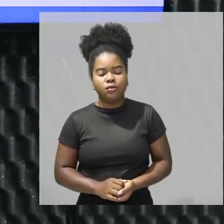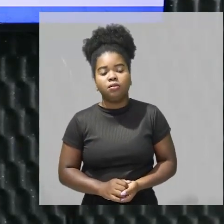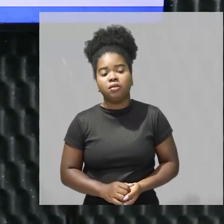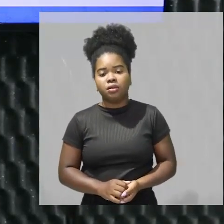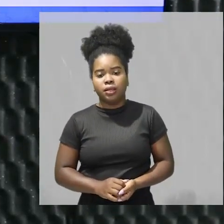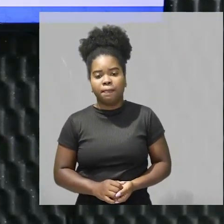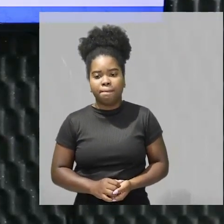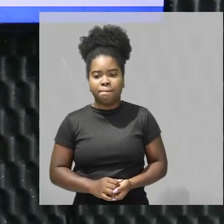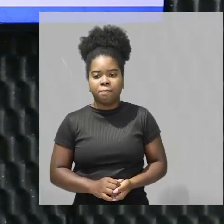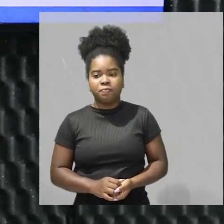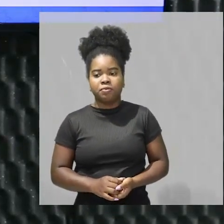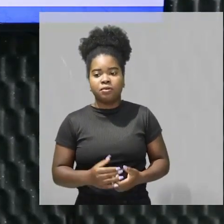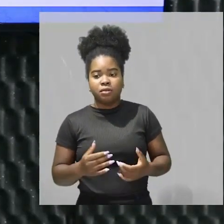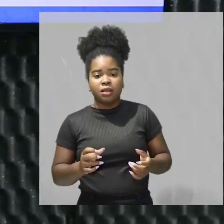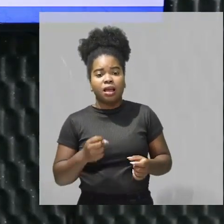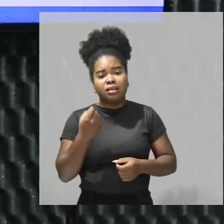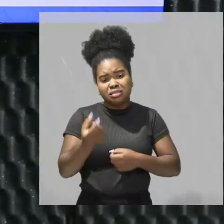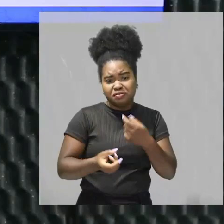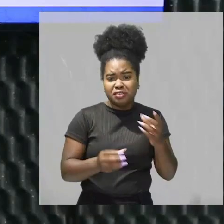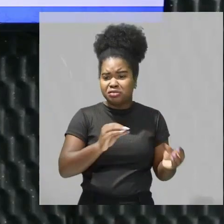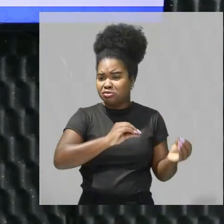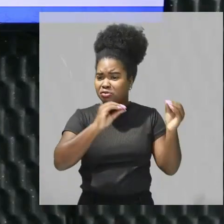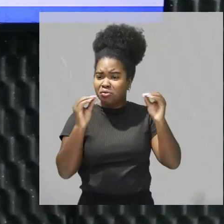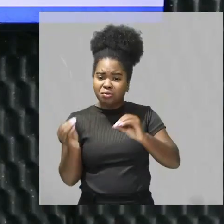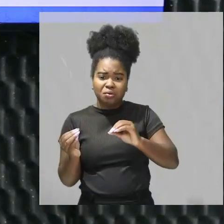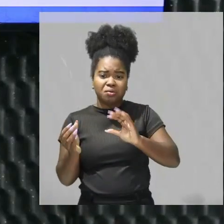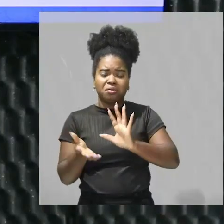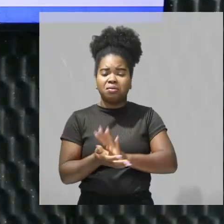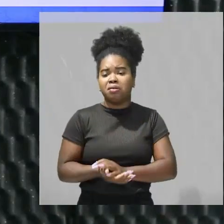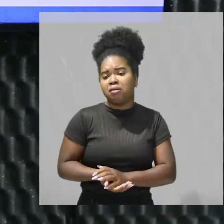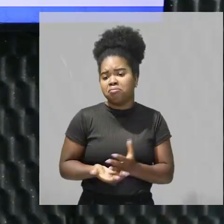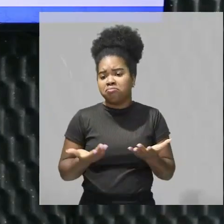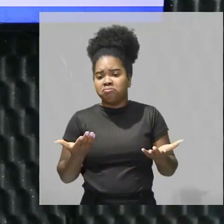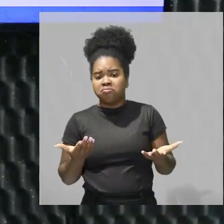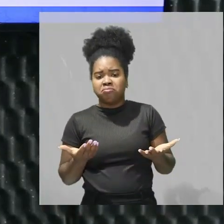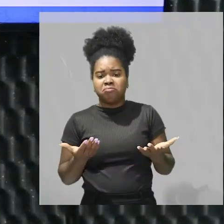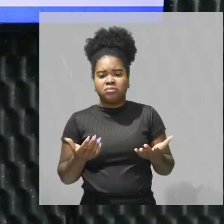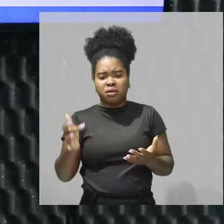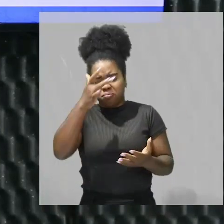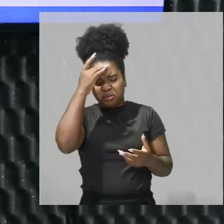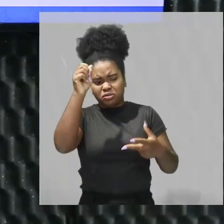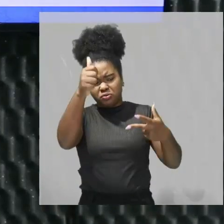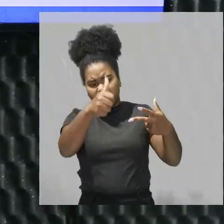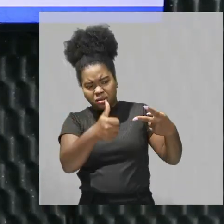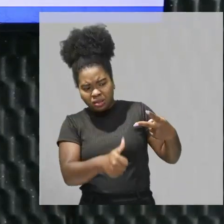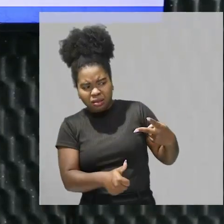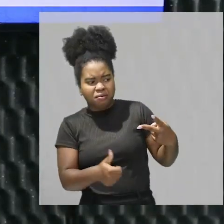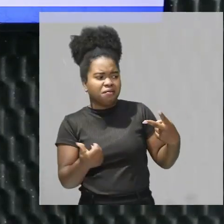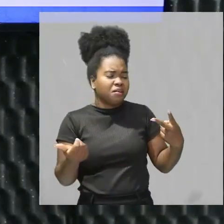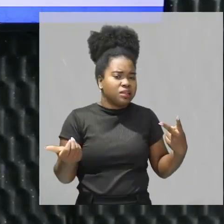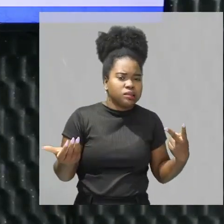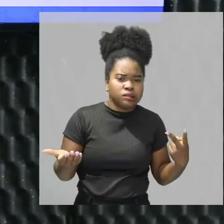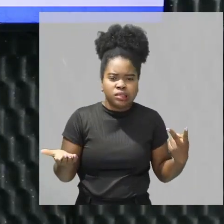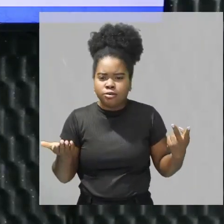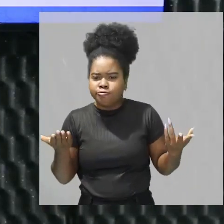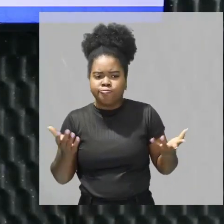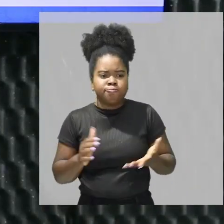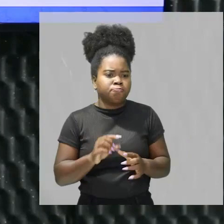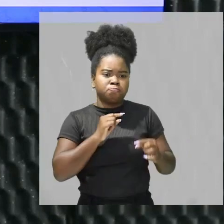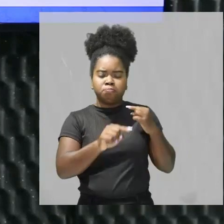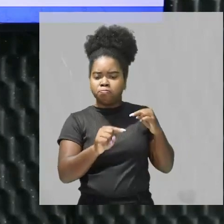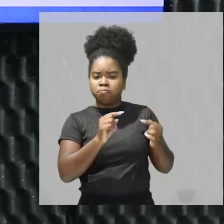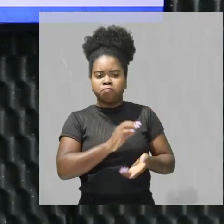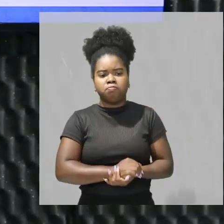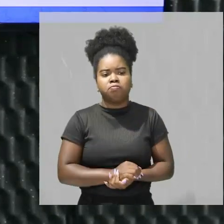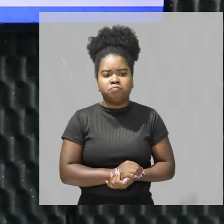corre o risco de não optar por algo que seja tão atrativo para o corretor e ainda desperdiçar linhas que seriam úteis para completar